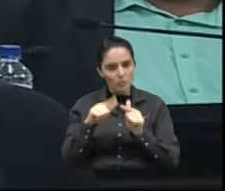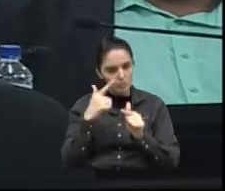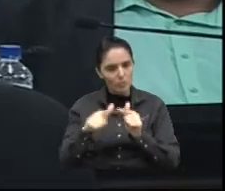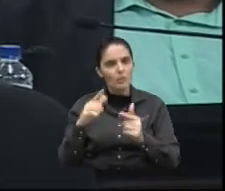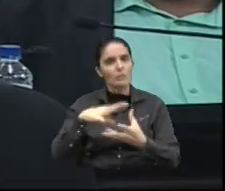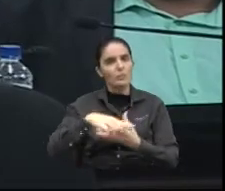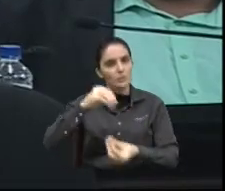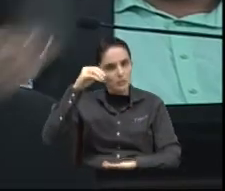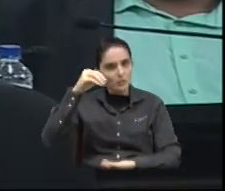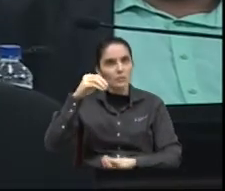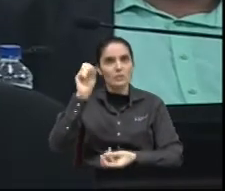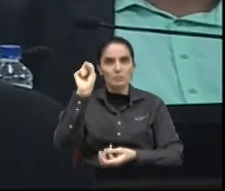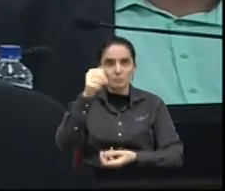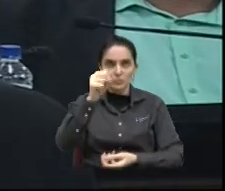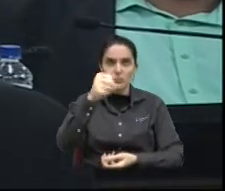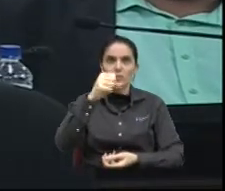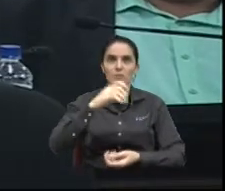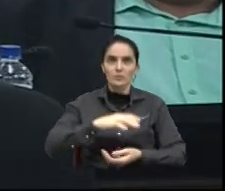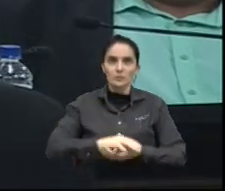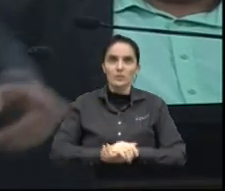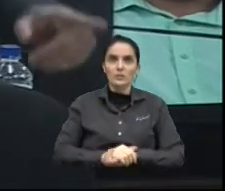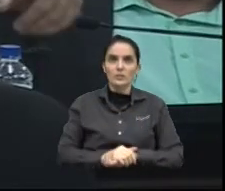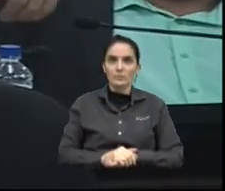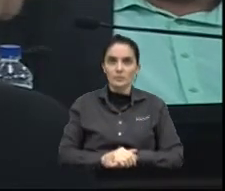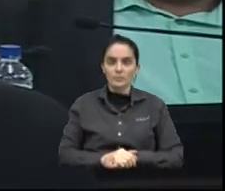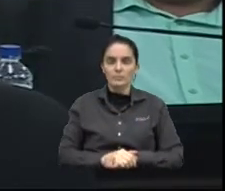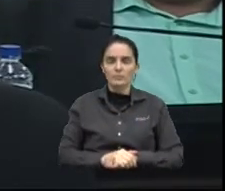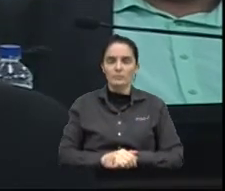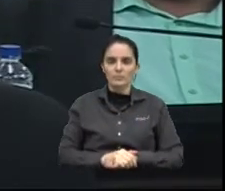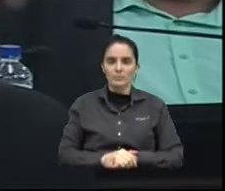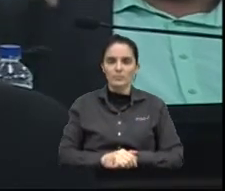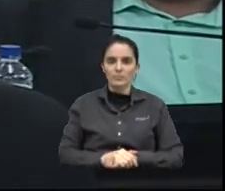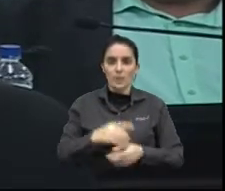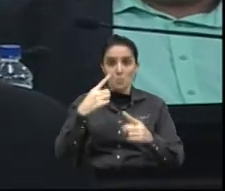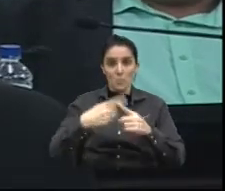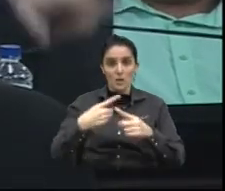além de tudo isso por que se